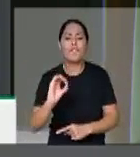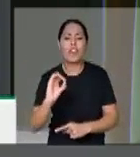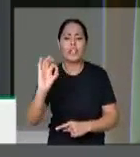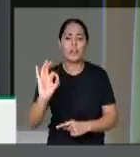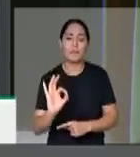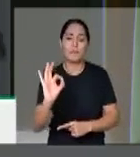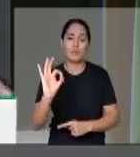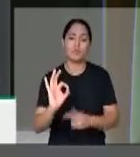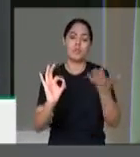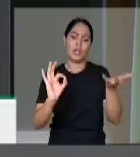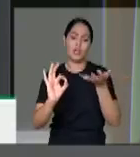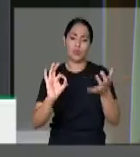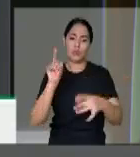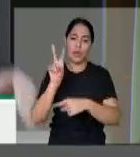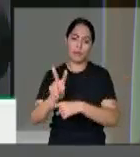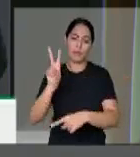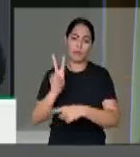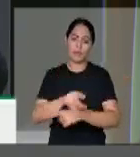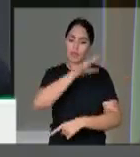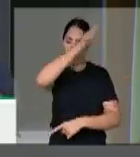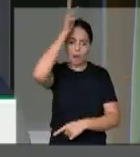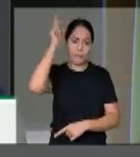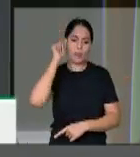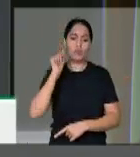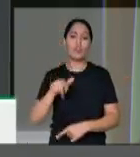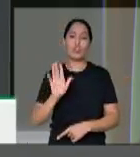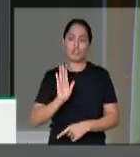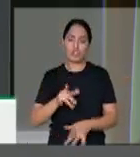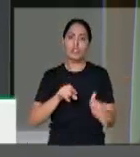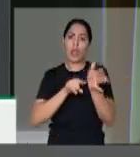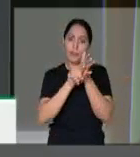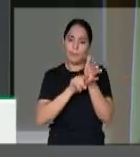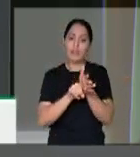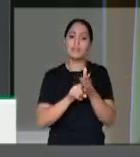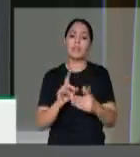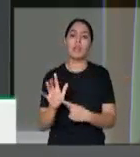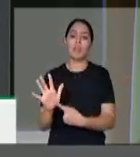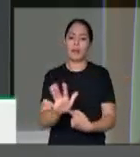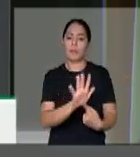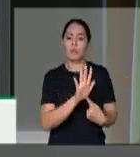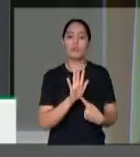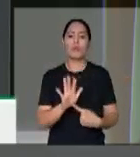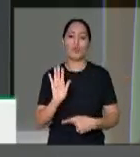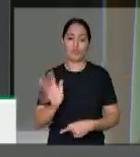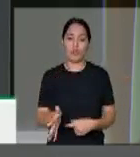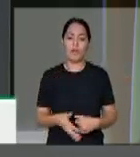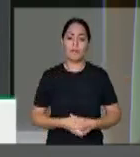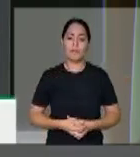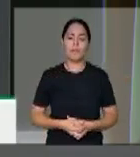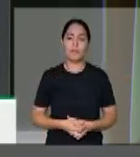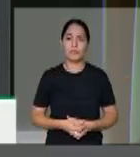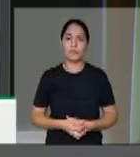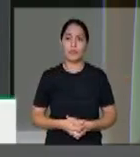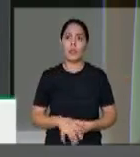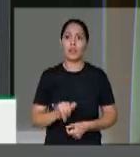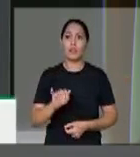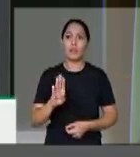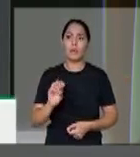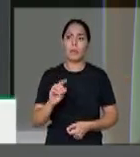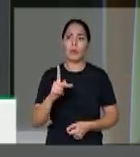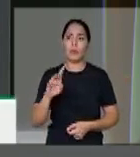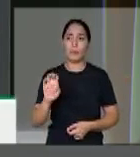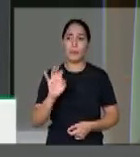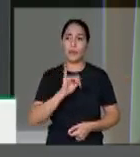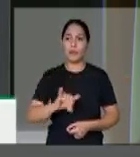brasileira deseja a preservação da Amazônia, é o que mostrou a pesquisa recente da AVAAS, feita pelo IBOP. Por